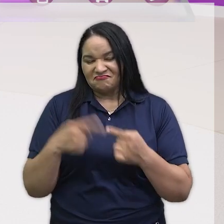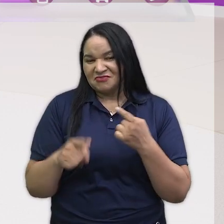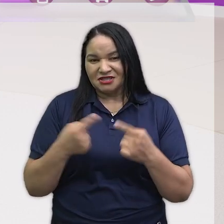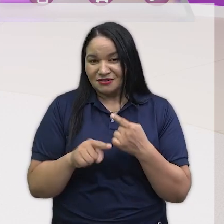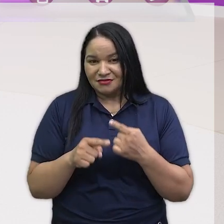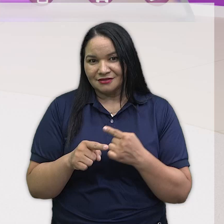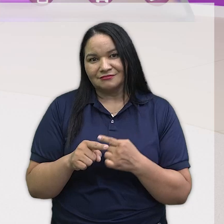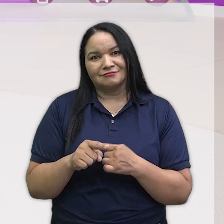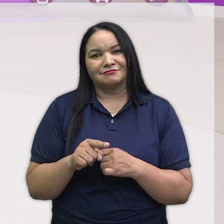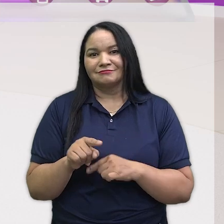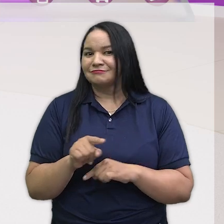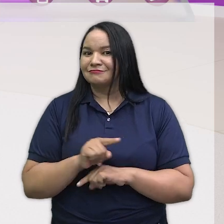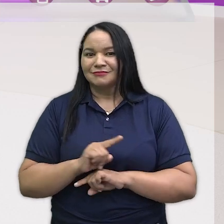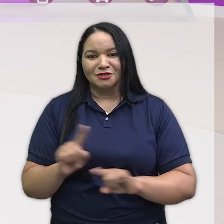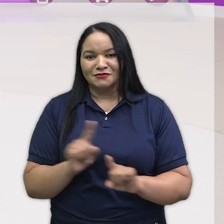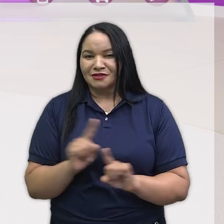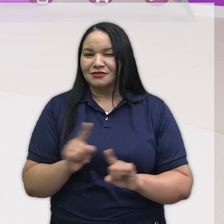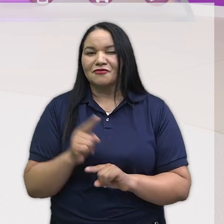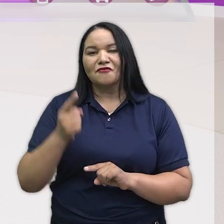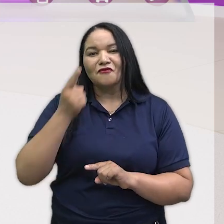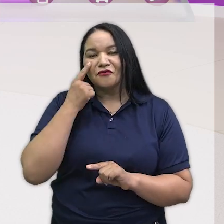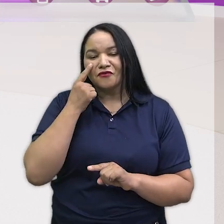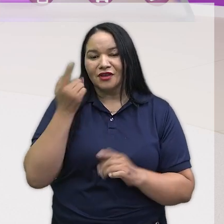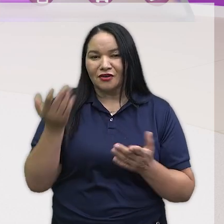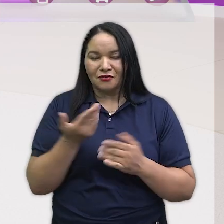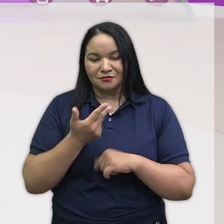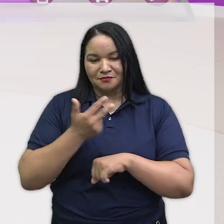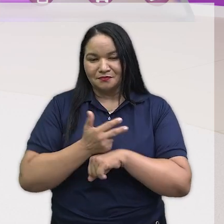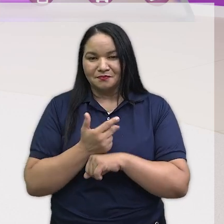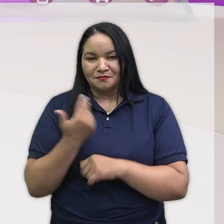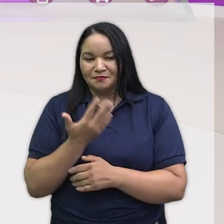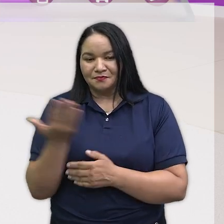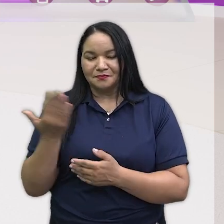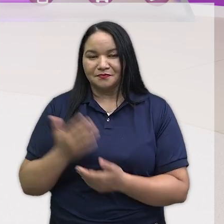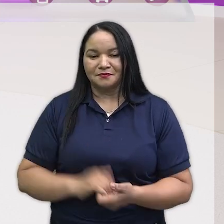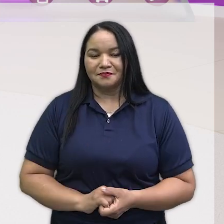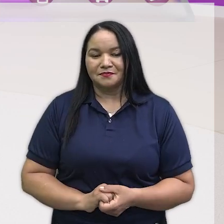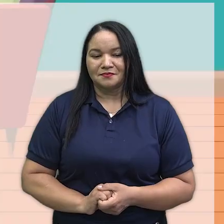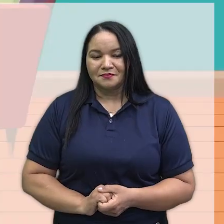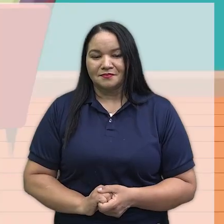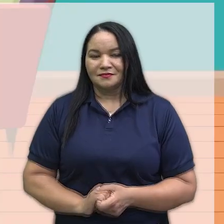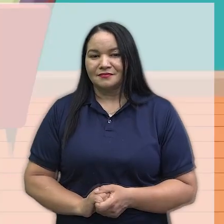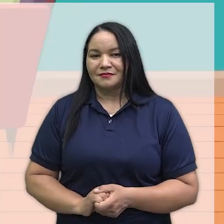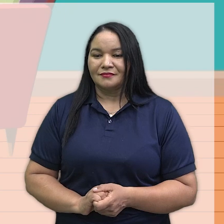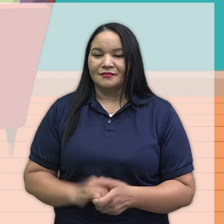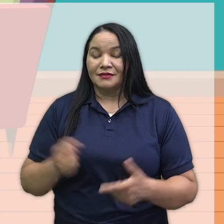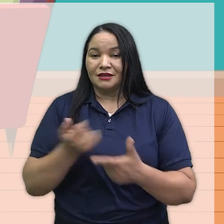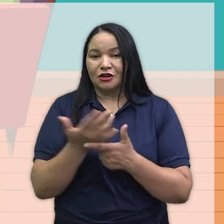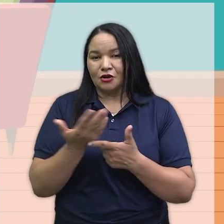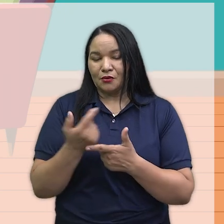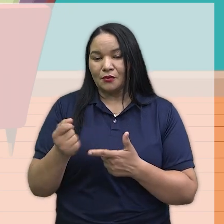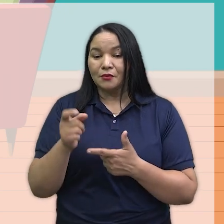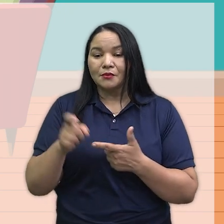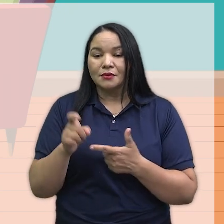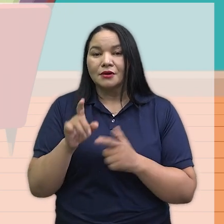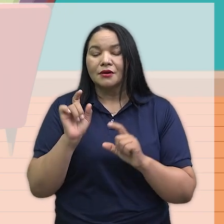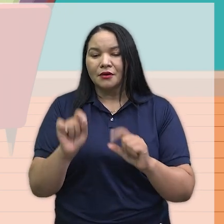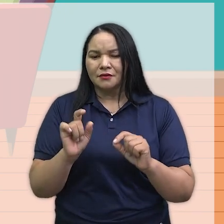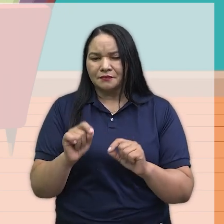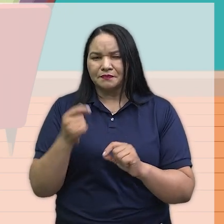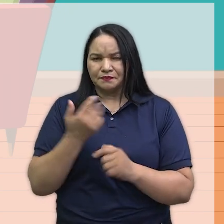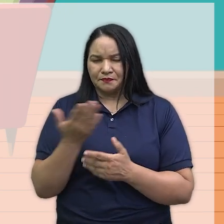nem anotar nada, é aí que você se engana. Vem comigo ver esse vídeo, de olho na tela. Logaritmos e a escala